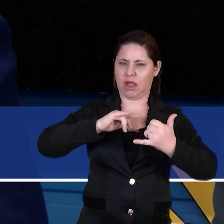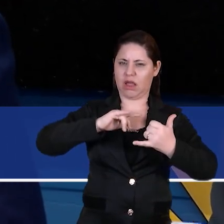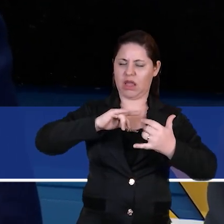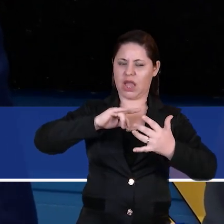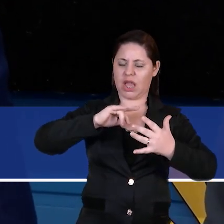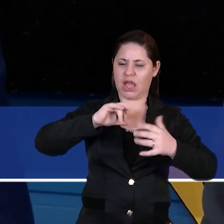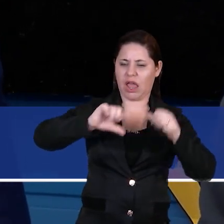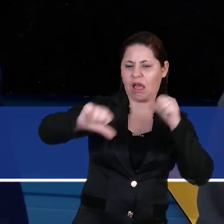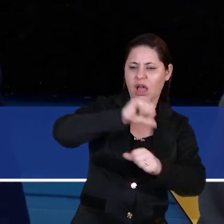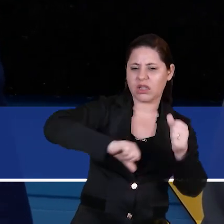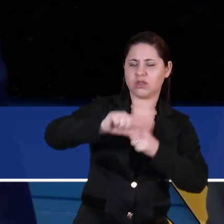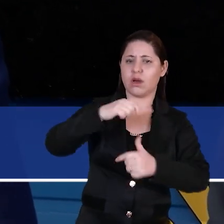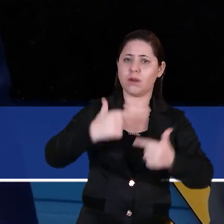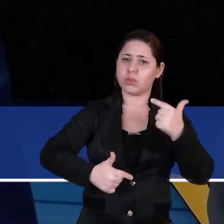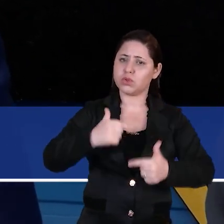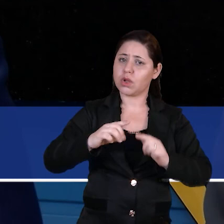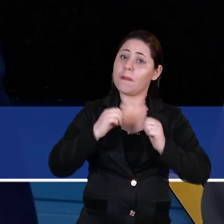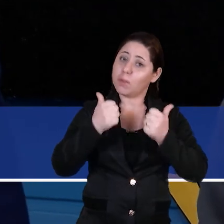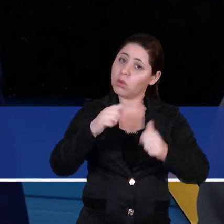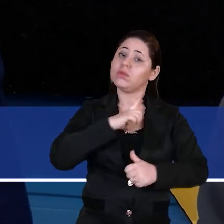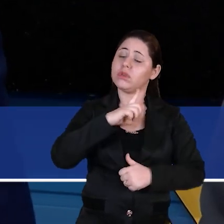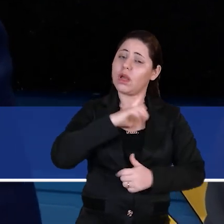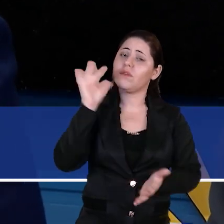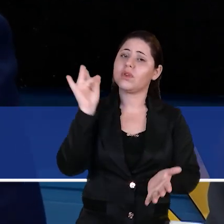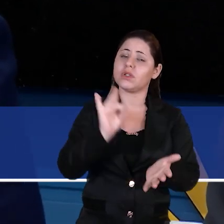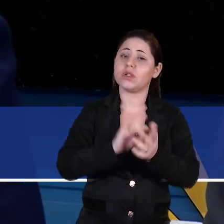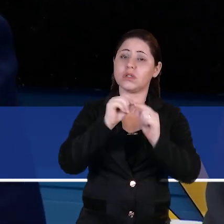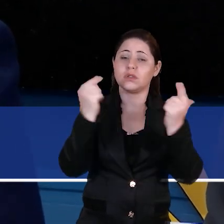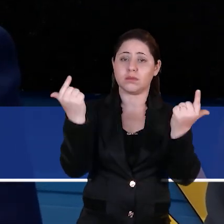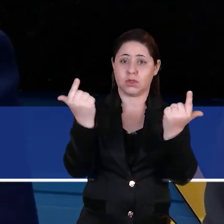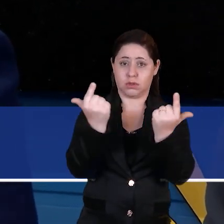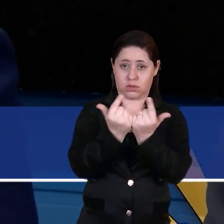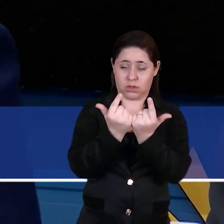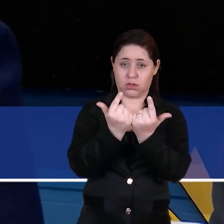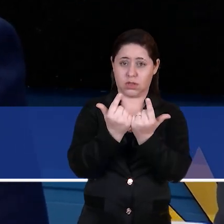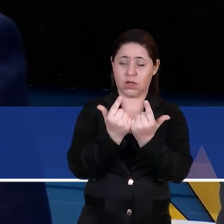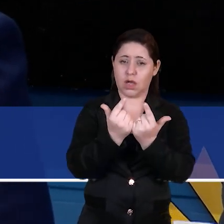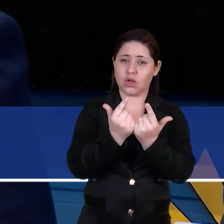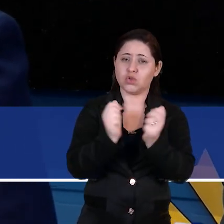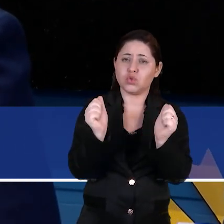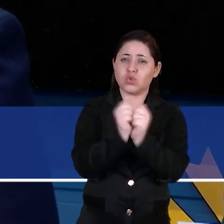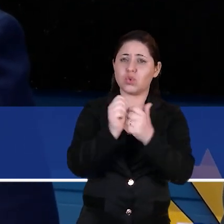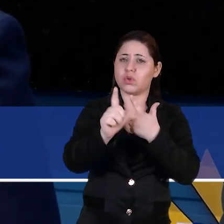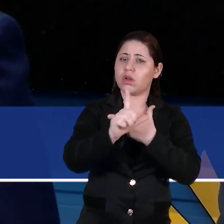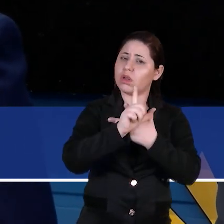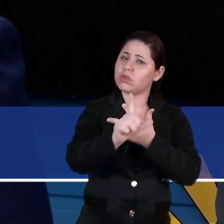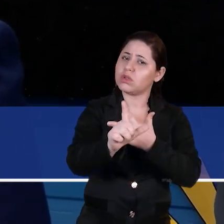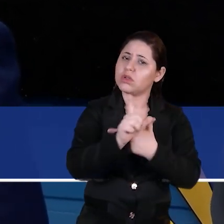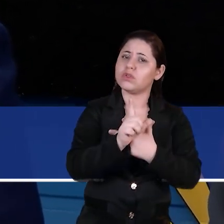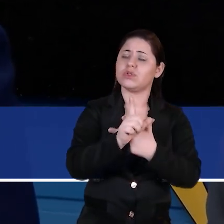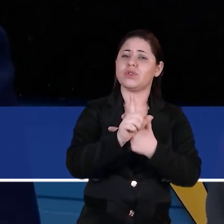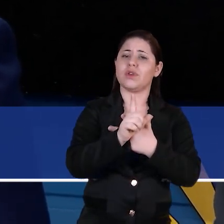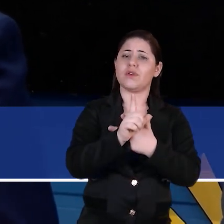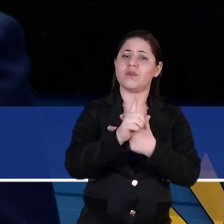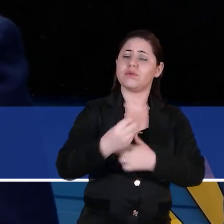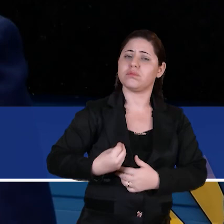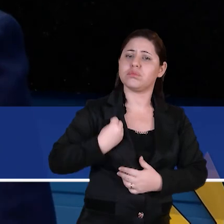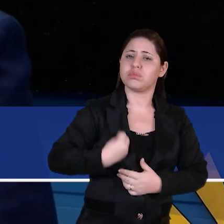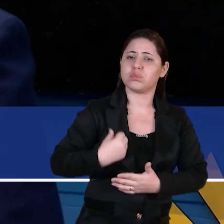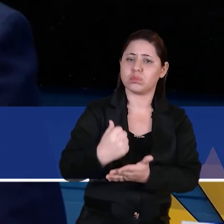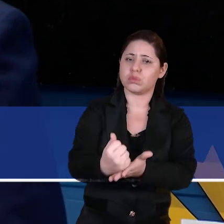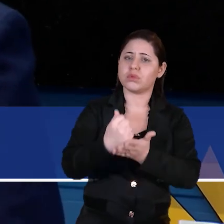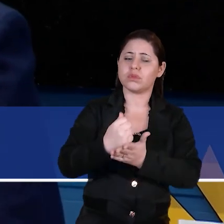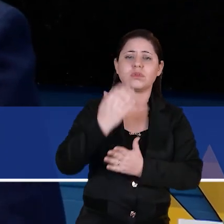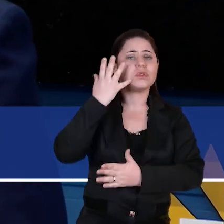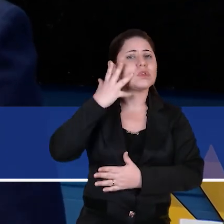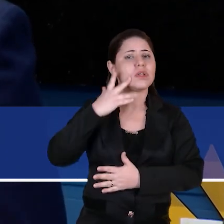distorcidas com relação à boa política. Então a Assembleia Legislativa, através da Escola do Legislativo, está de parabéns por trazer as crianças